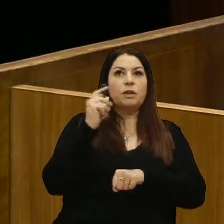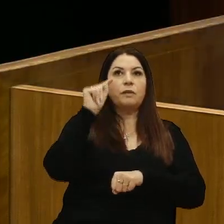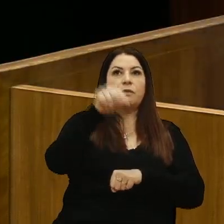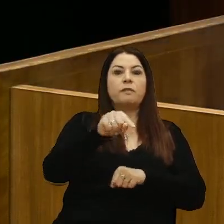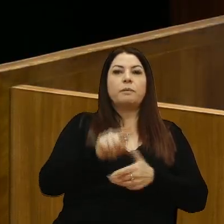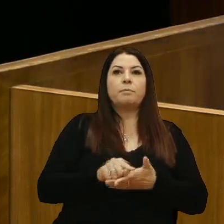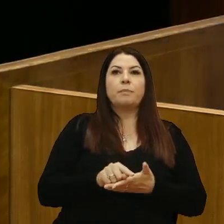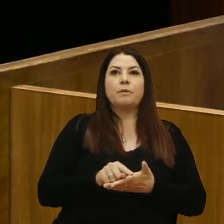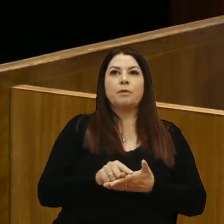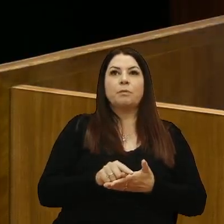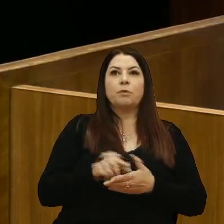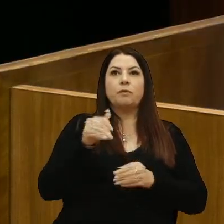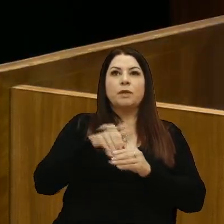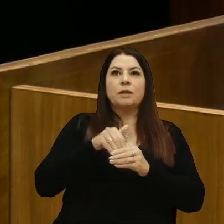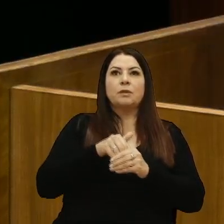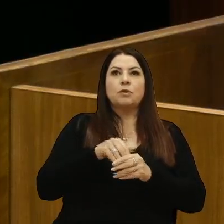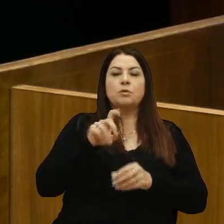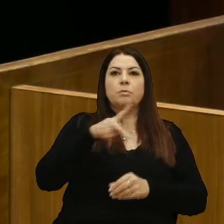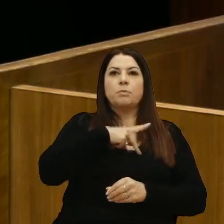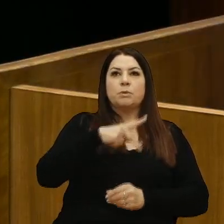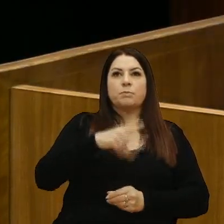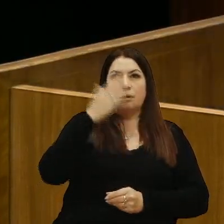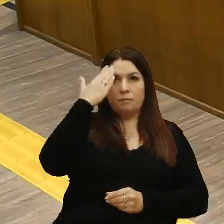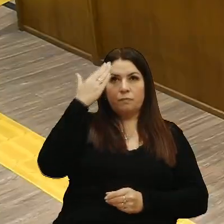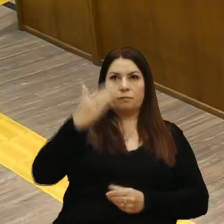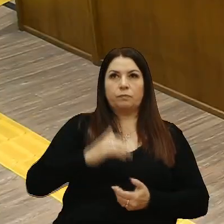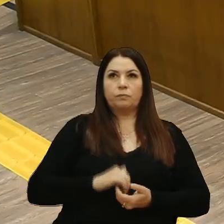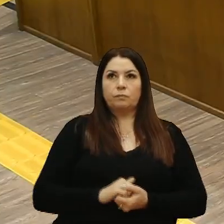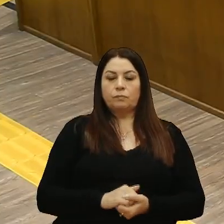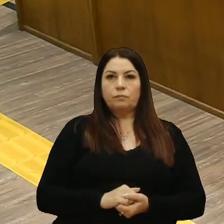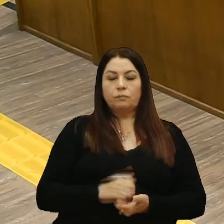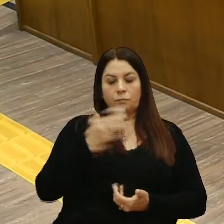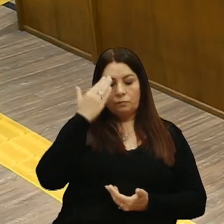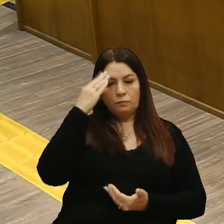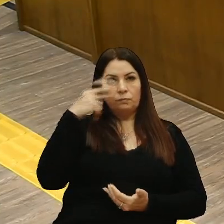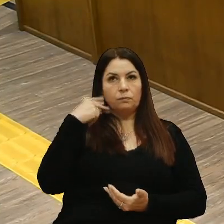para votação. Era isso, senhor presidente. Obrigado. Obrigado, vereadora Daiane.